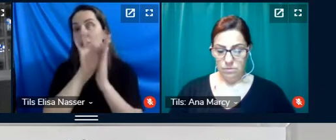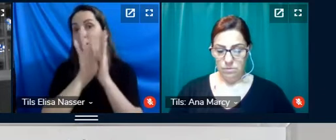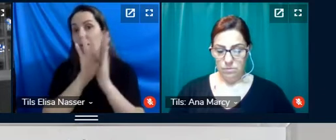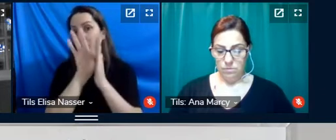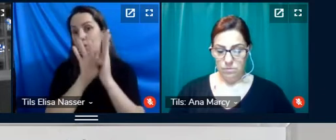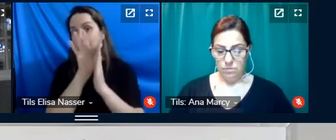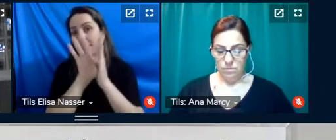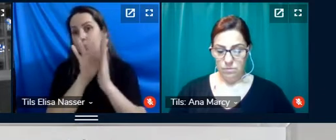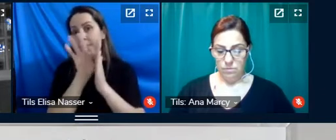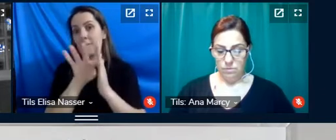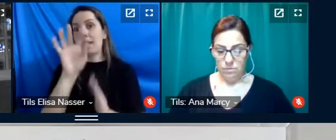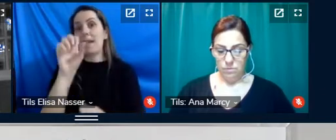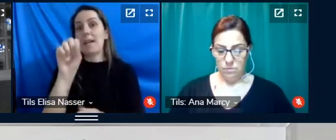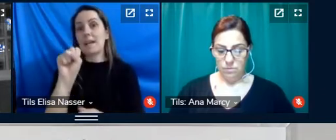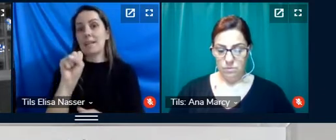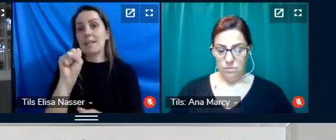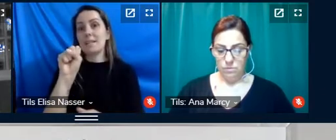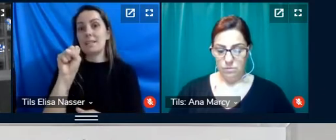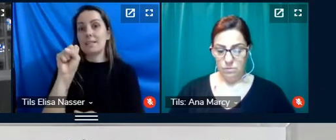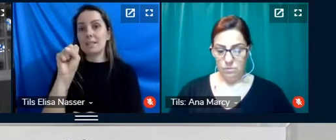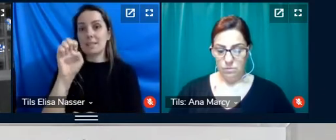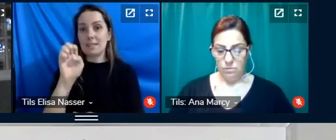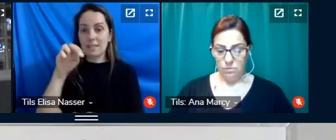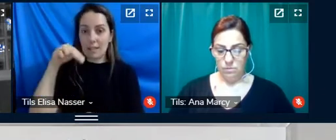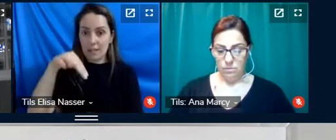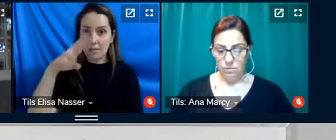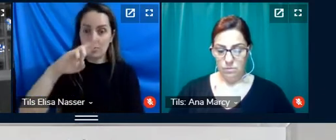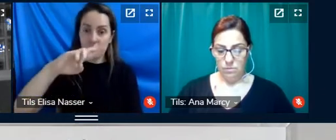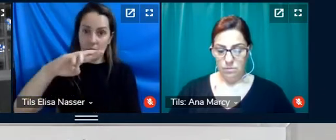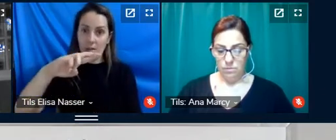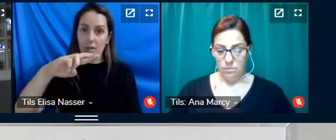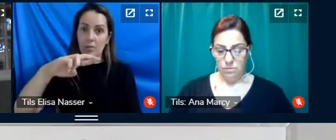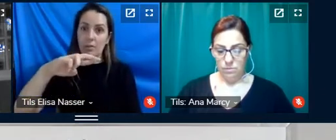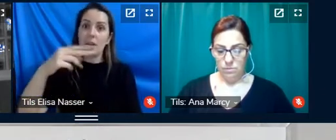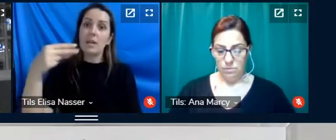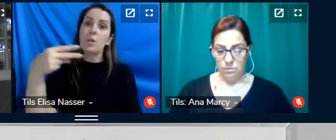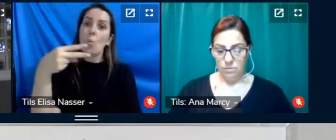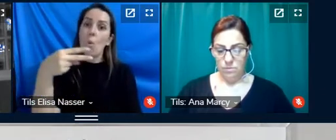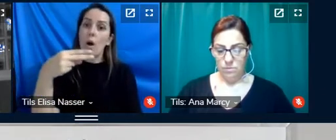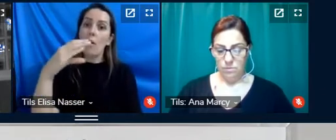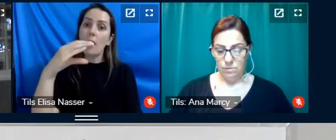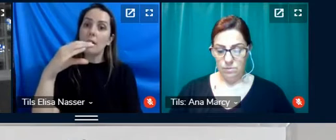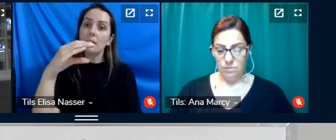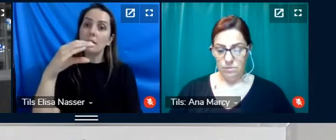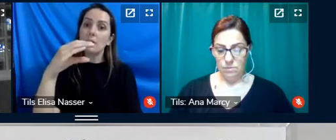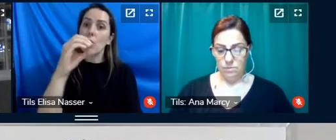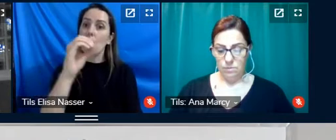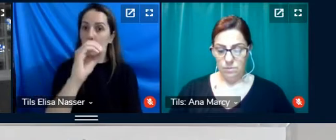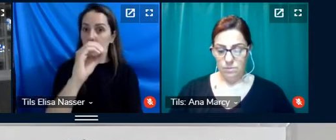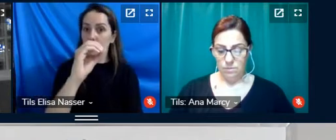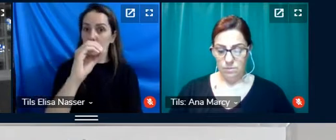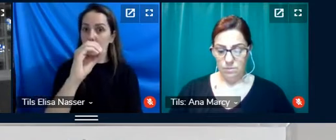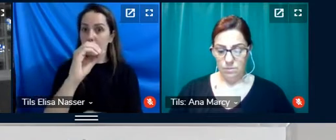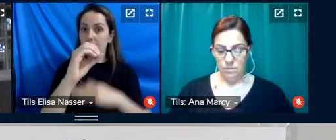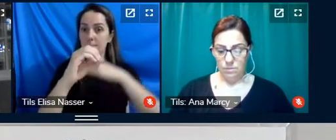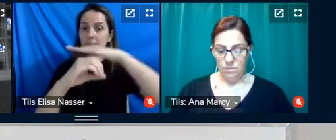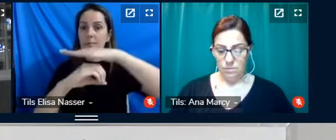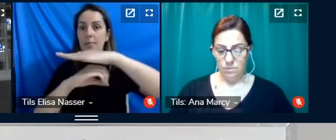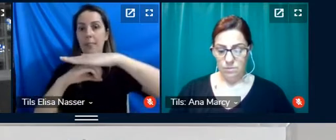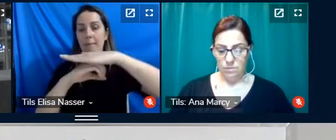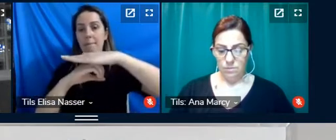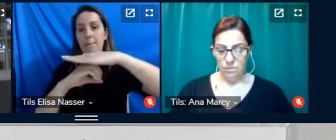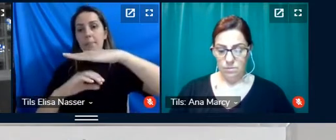igual a cateto oposto sobre a hipotenusa. Nesse caso, quem é o cateto oposto? Se o